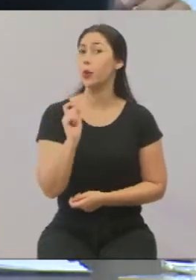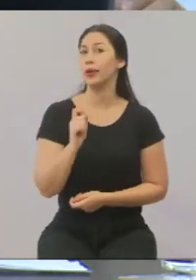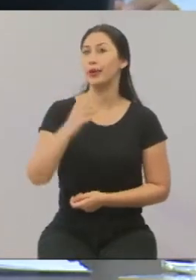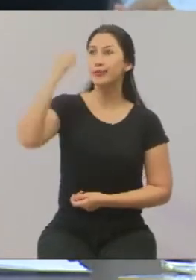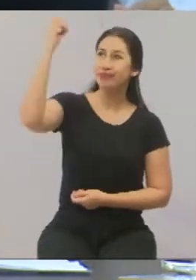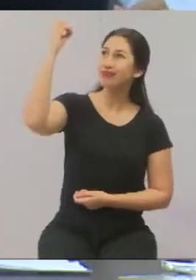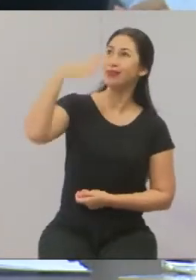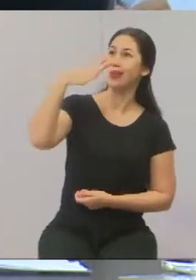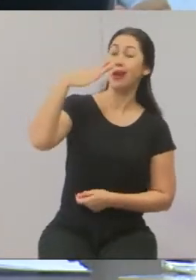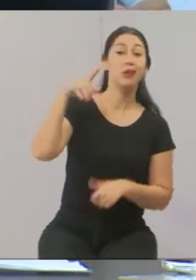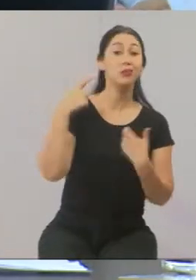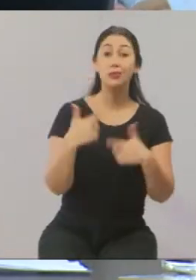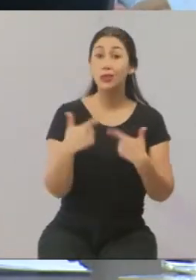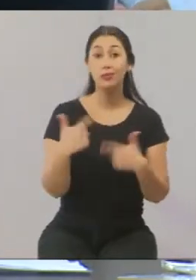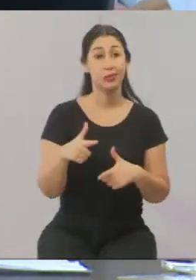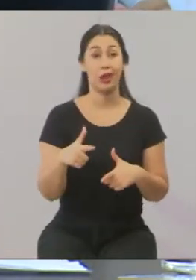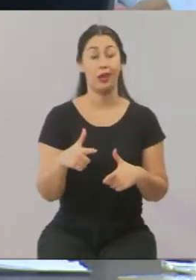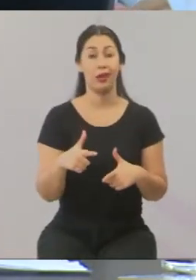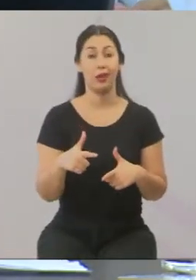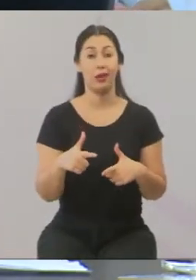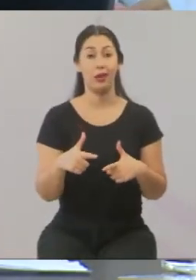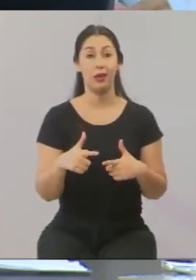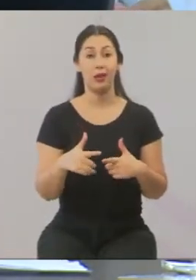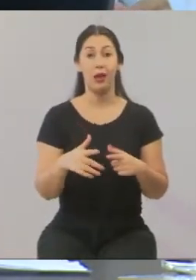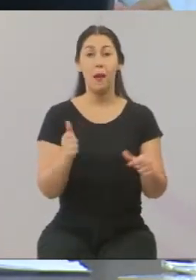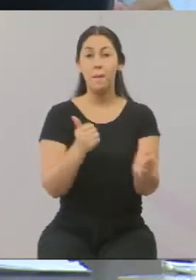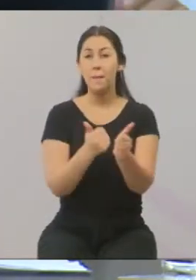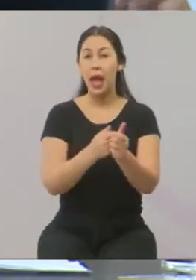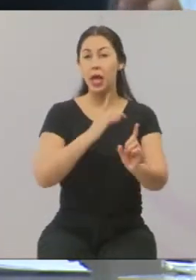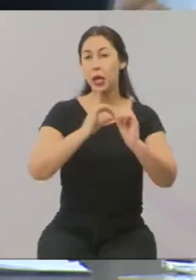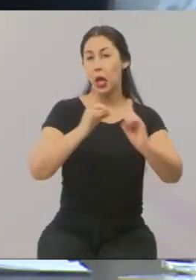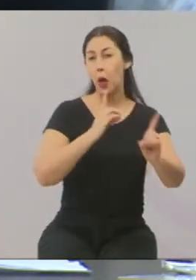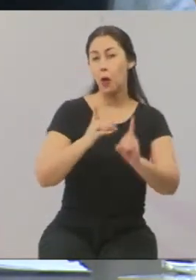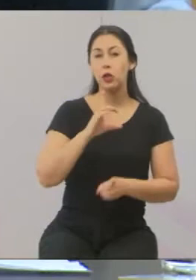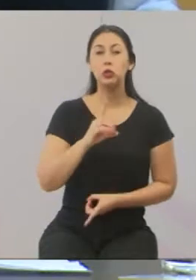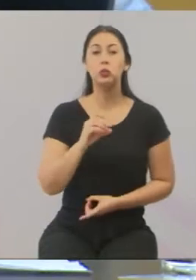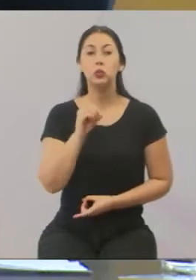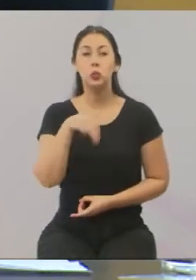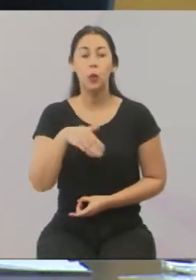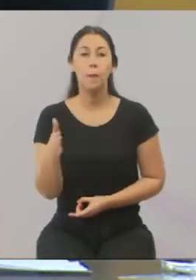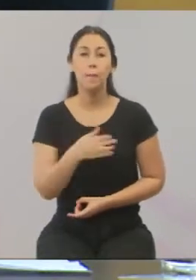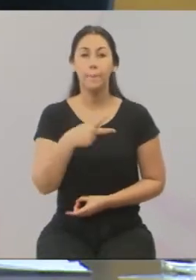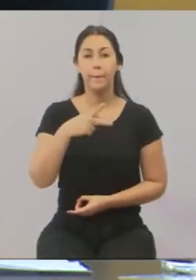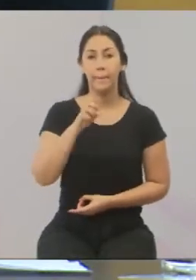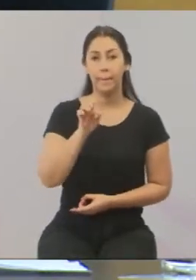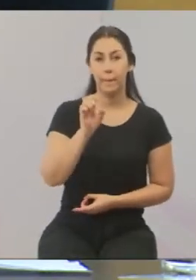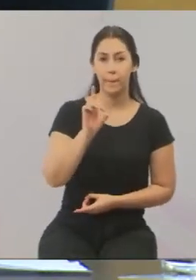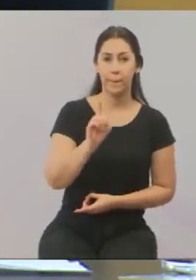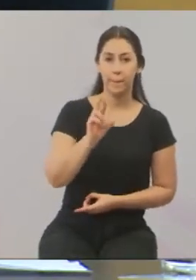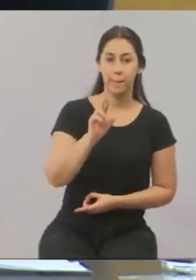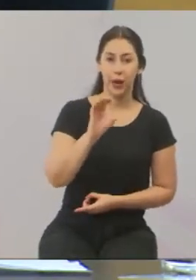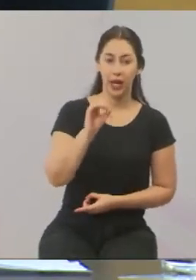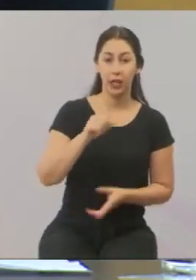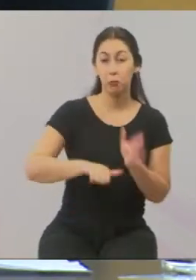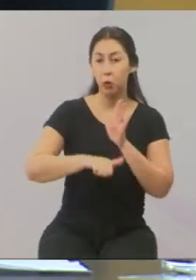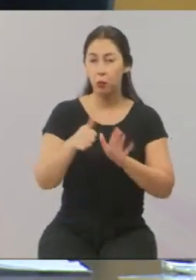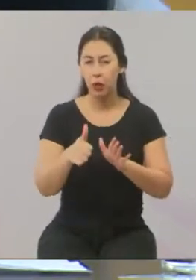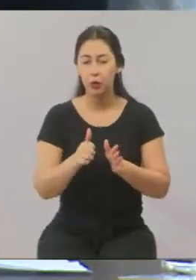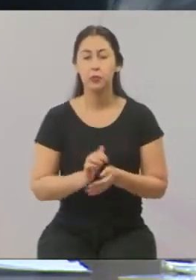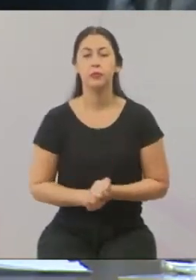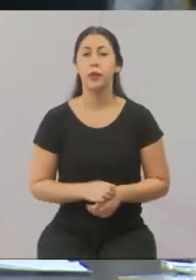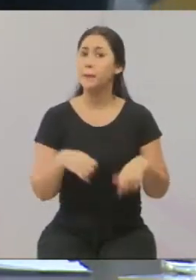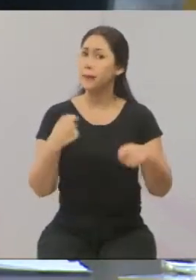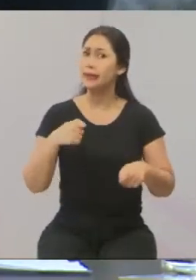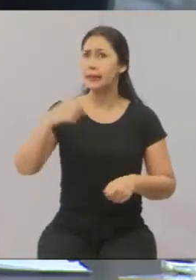de iluminação pública no antigo traçado da rodovia Dom Pedro I, no sentido do bairro Jamique, em Jacareí, para oferecer maior segurança aos